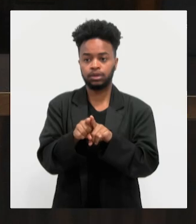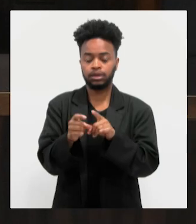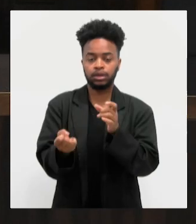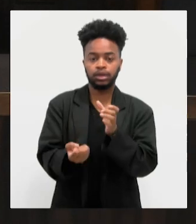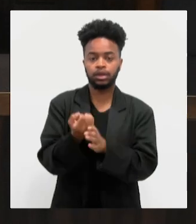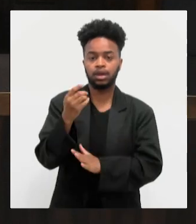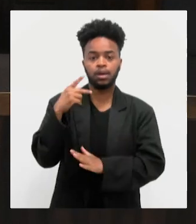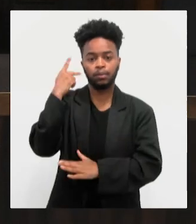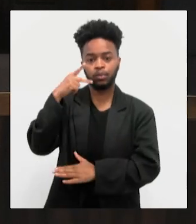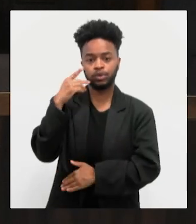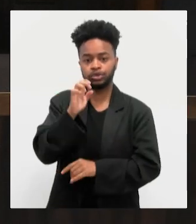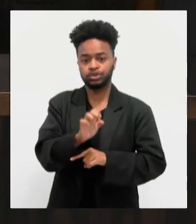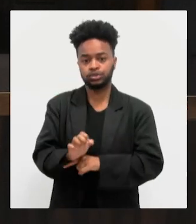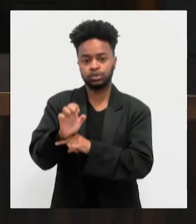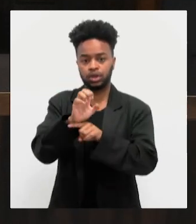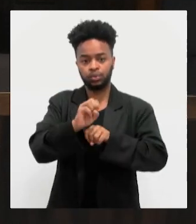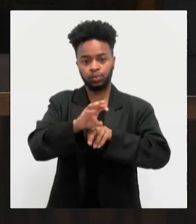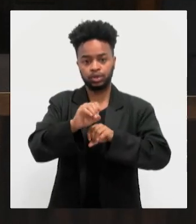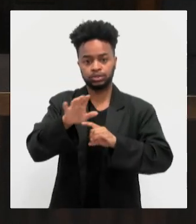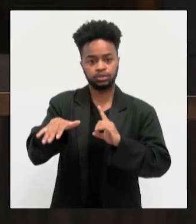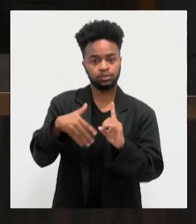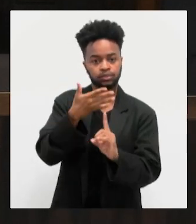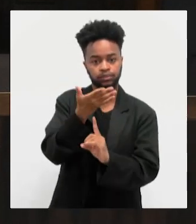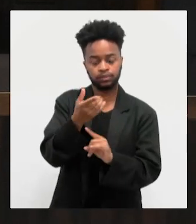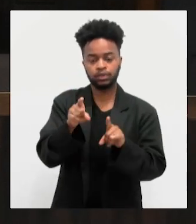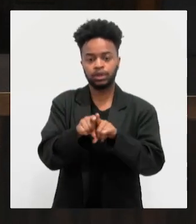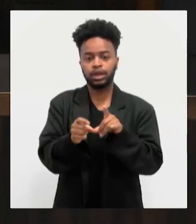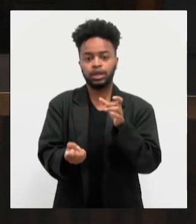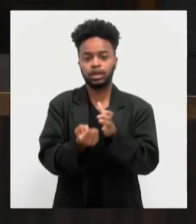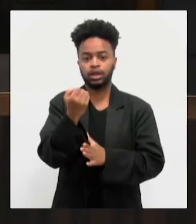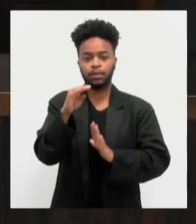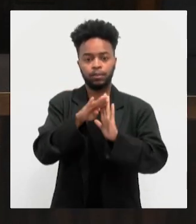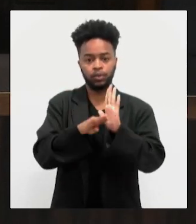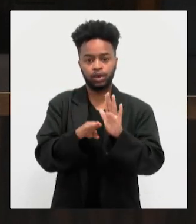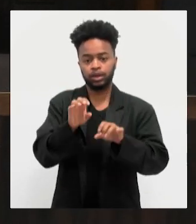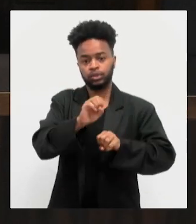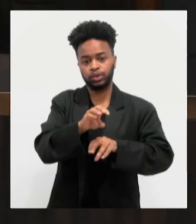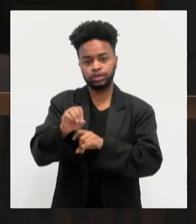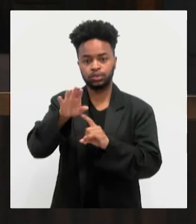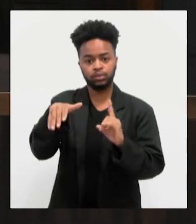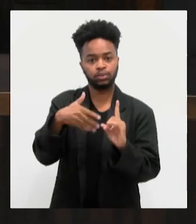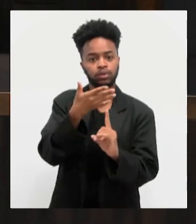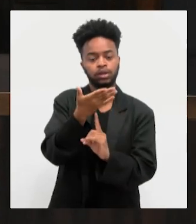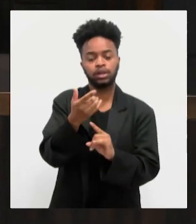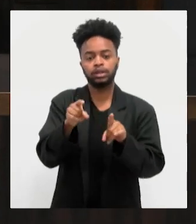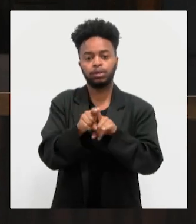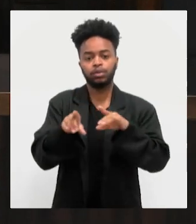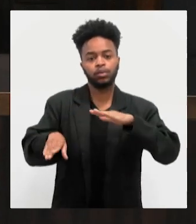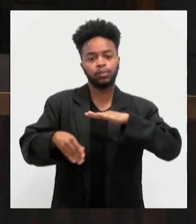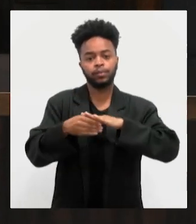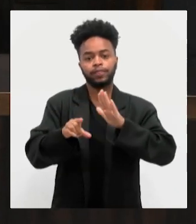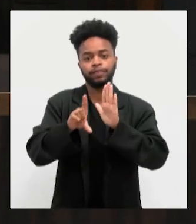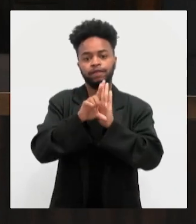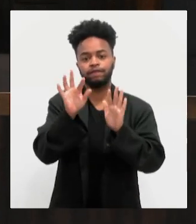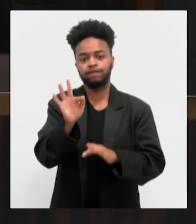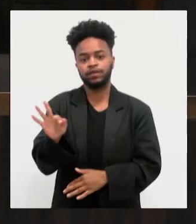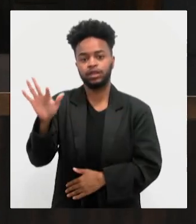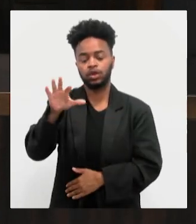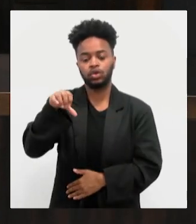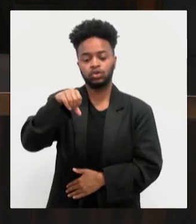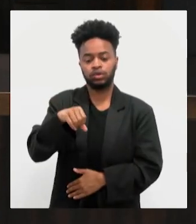Política Estadual de Educação Ambiental, cria o Programa Estadual de Educação Ambiental e complementa a Lei Federal número